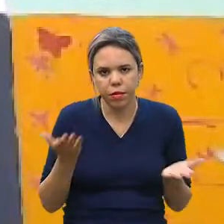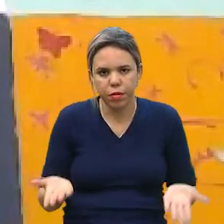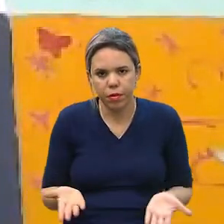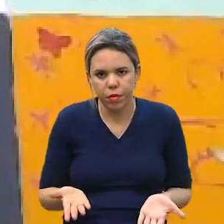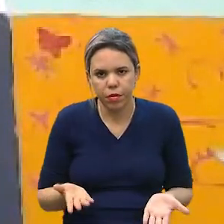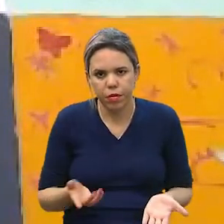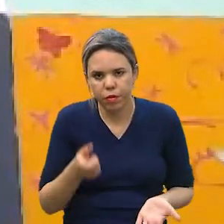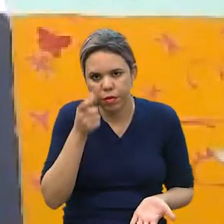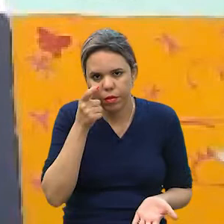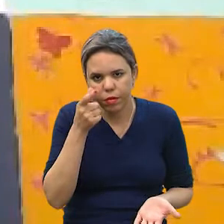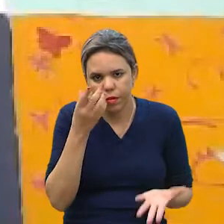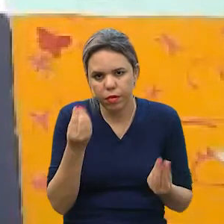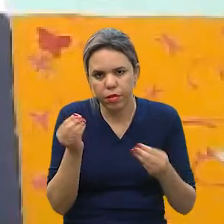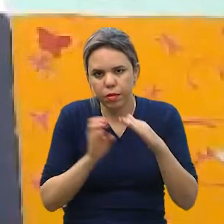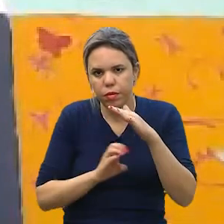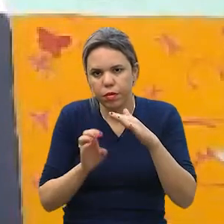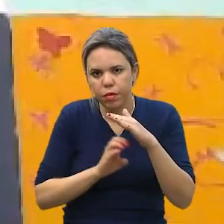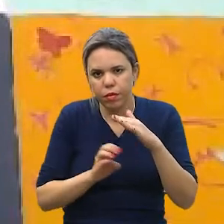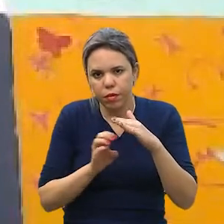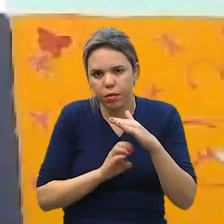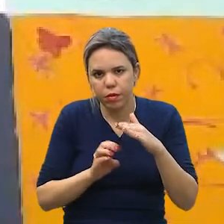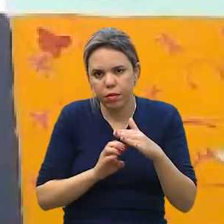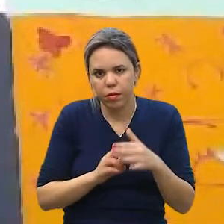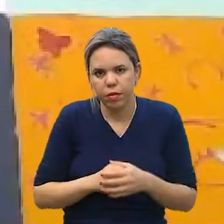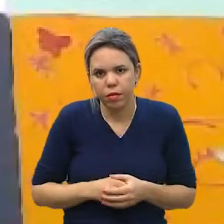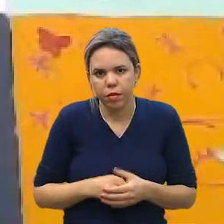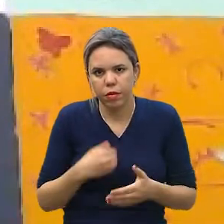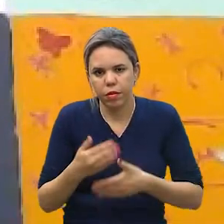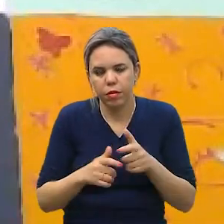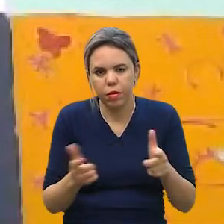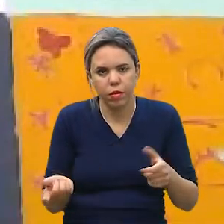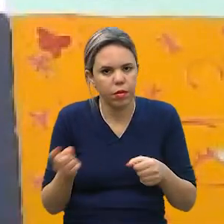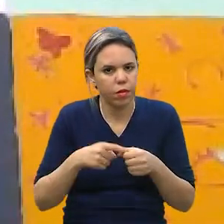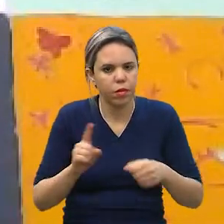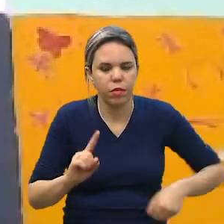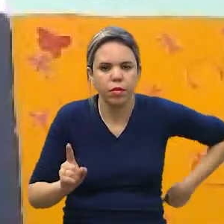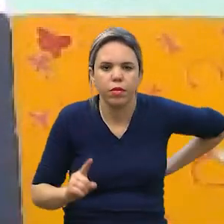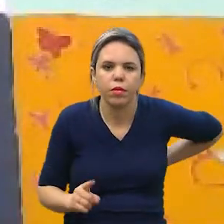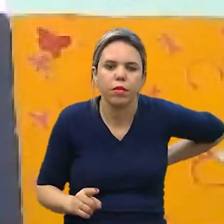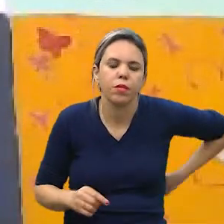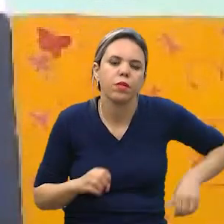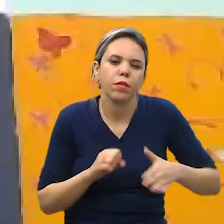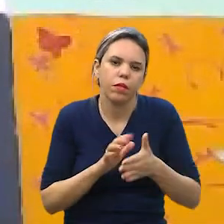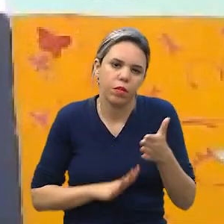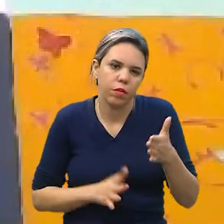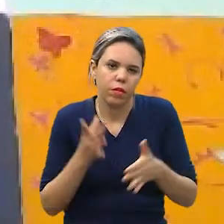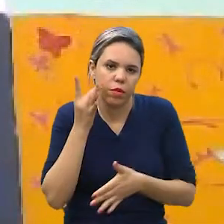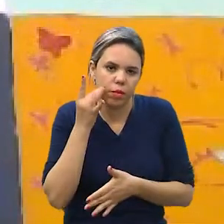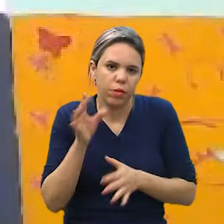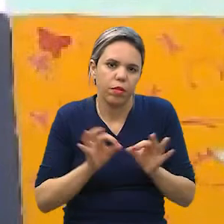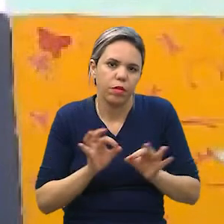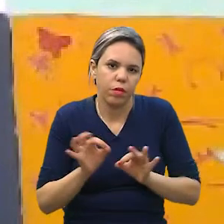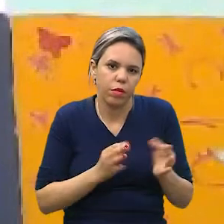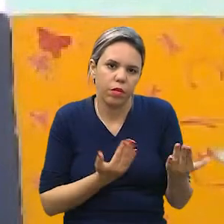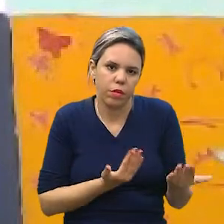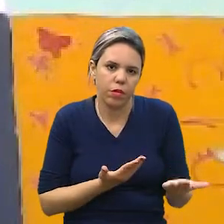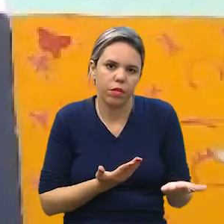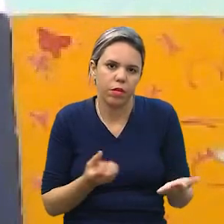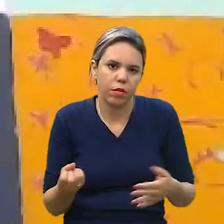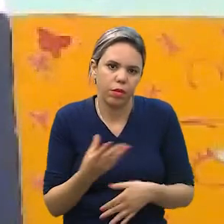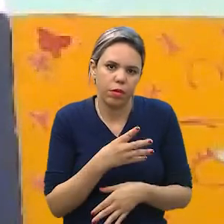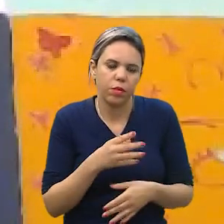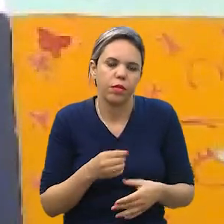né? A gente vê muitas empresas com essa tendência de não voltar mais para a atividade presencial, então a gente tem que preparar os jovens para essa